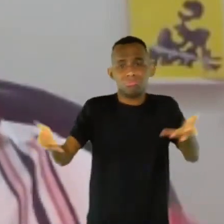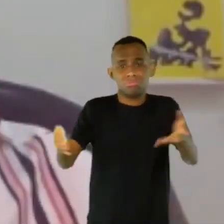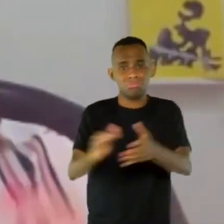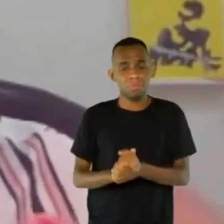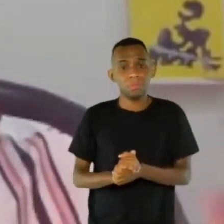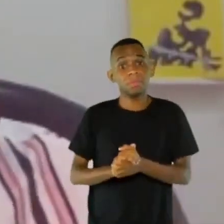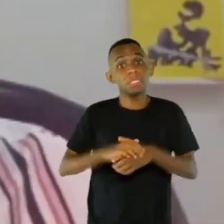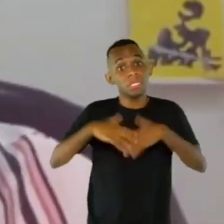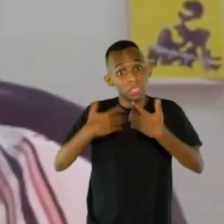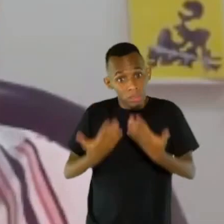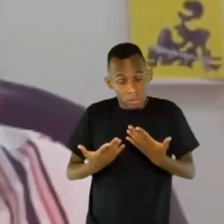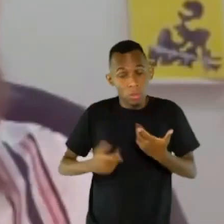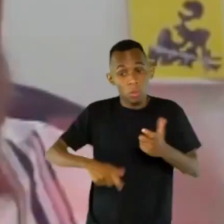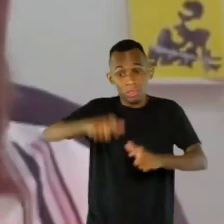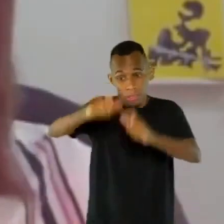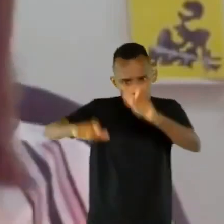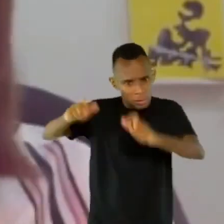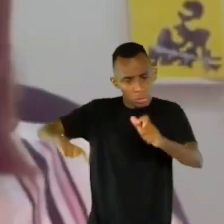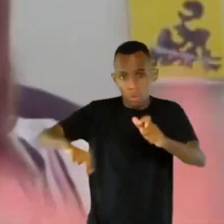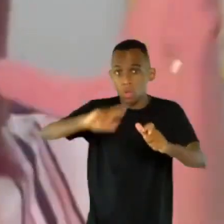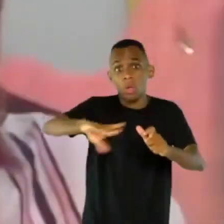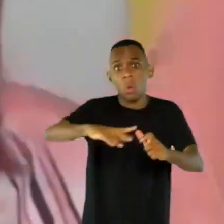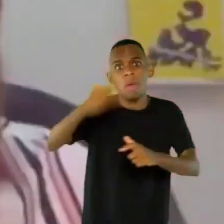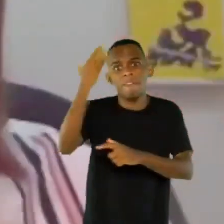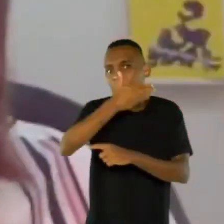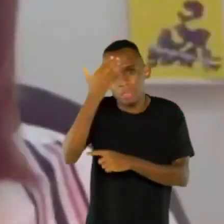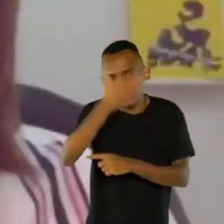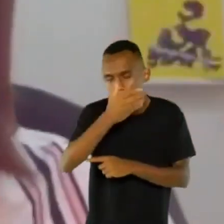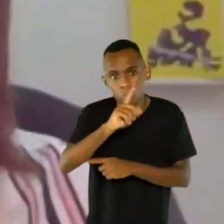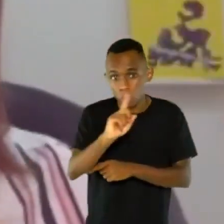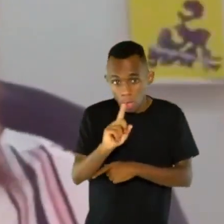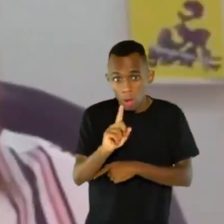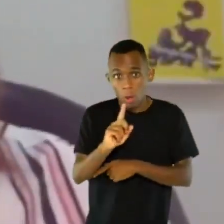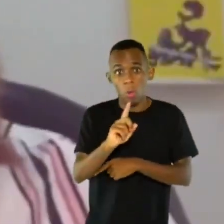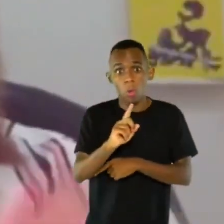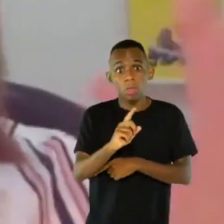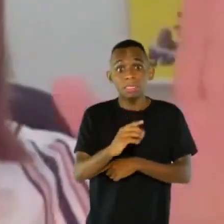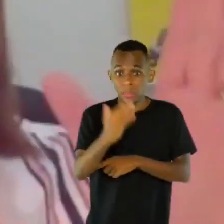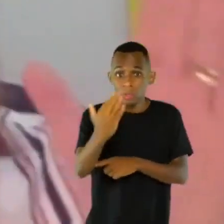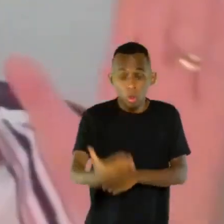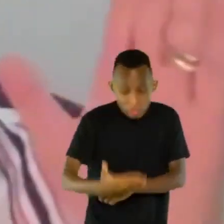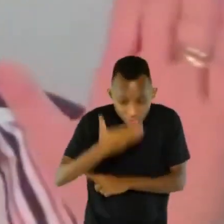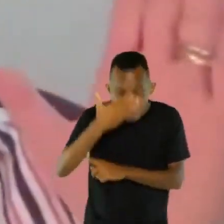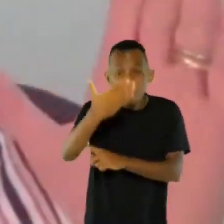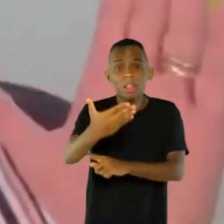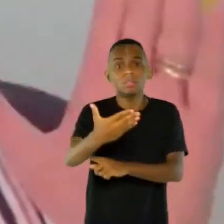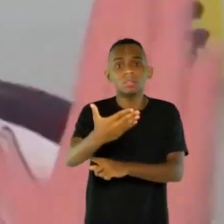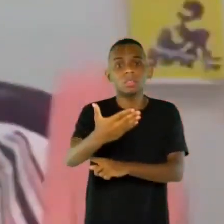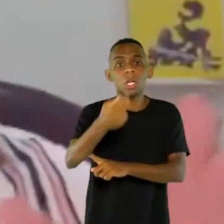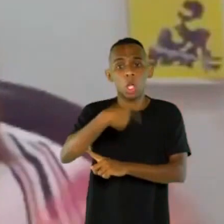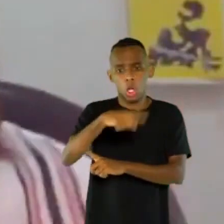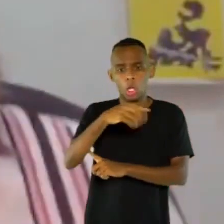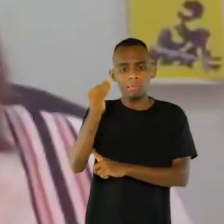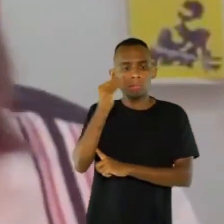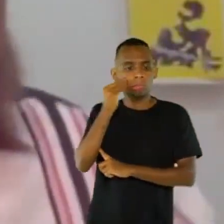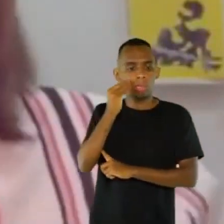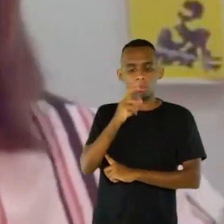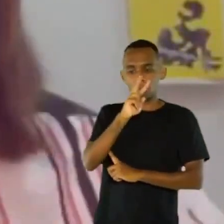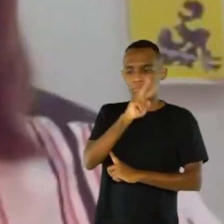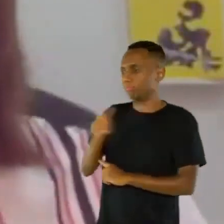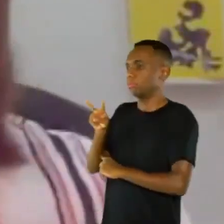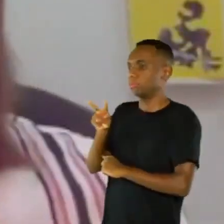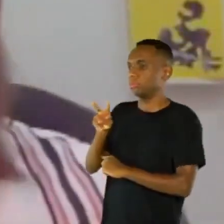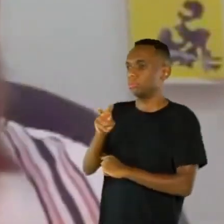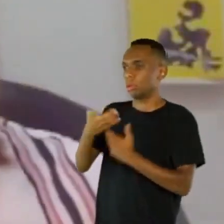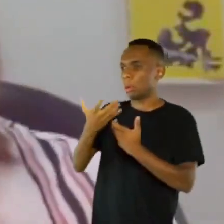essa população, ela não é invisível, ela é muito visível, ela está na nossa cara, né? É a gente que tenta desviar o olhar para